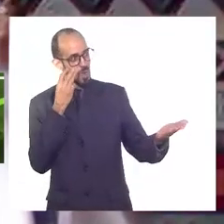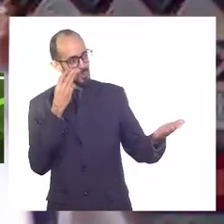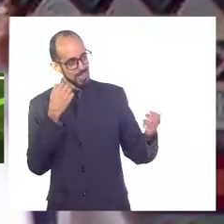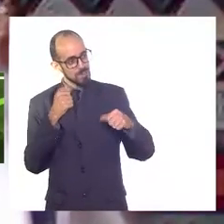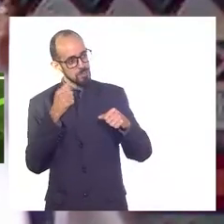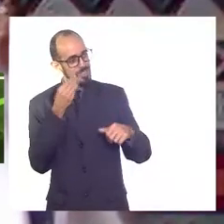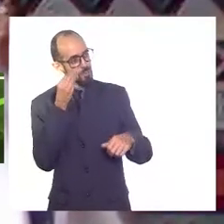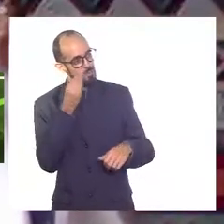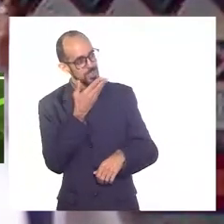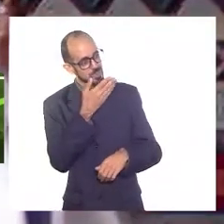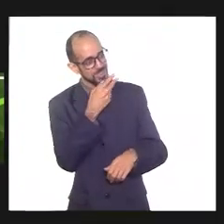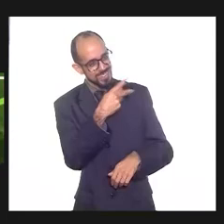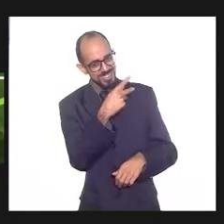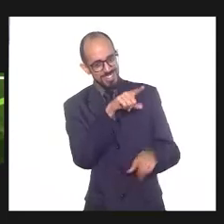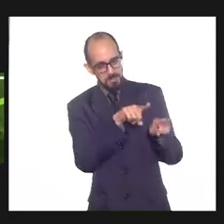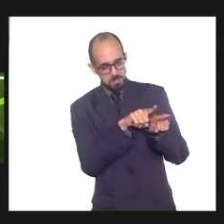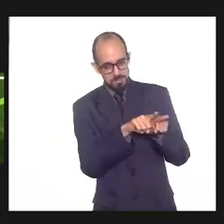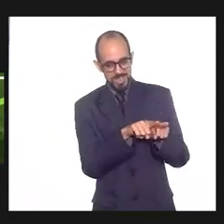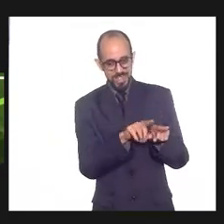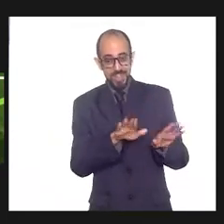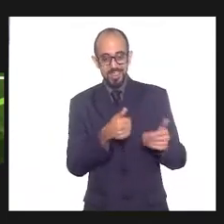beijo para o waldeck também